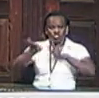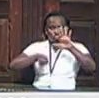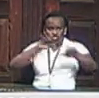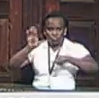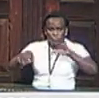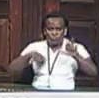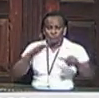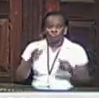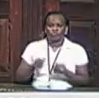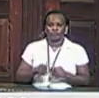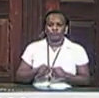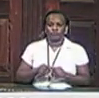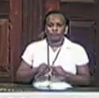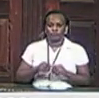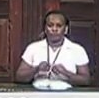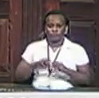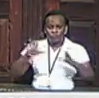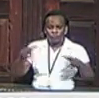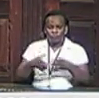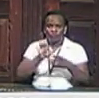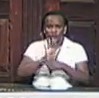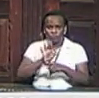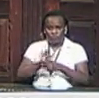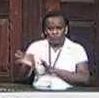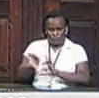chamamento à construção